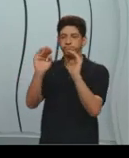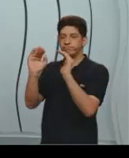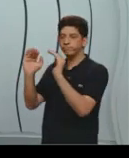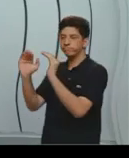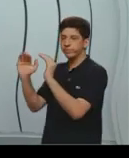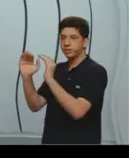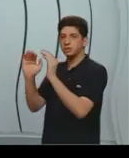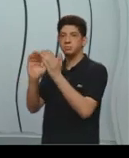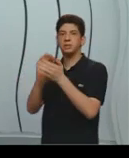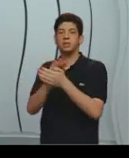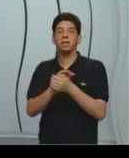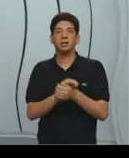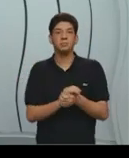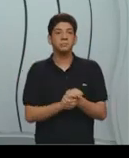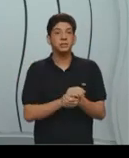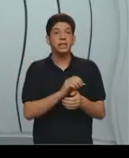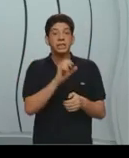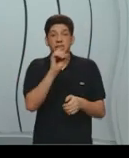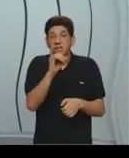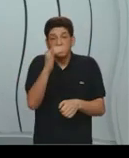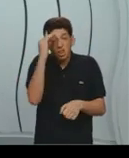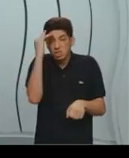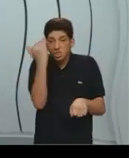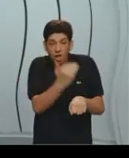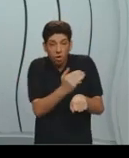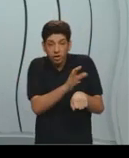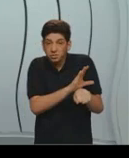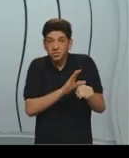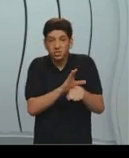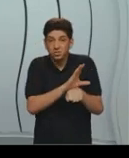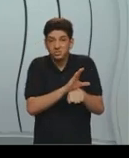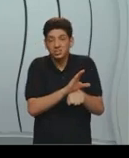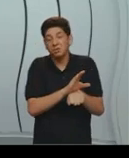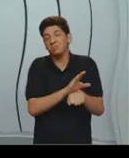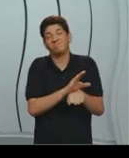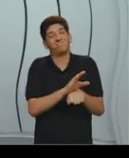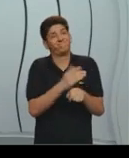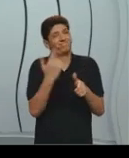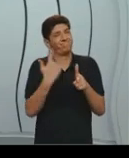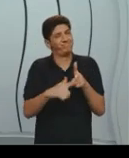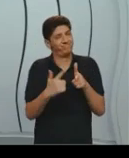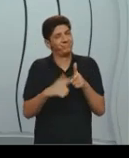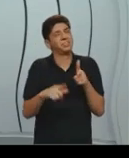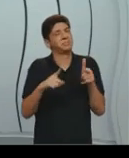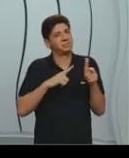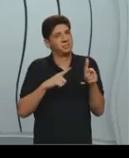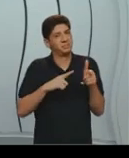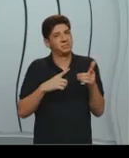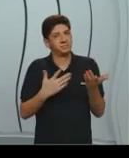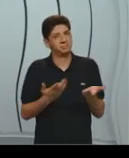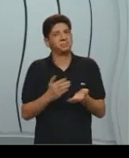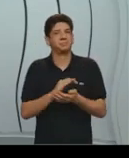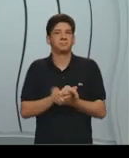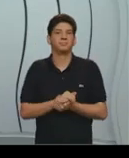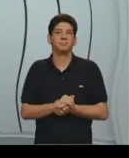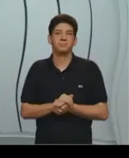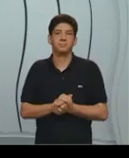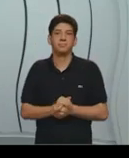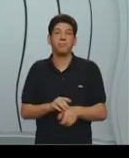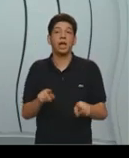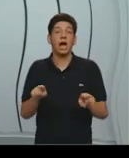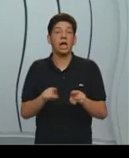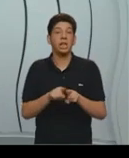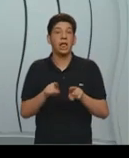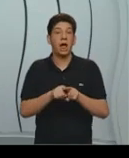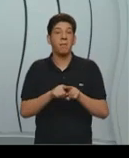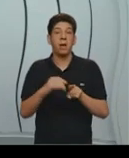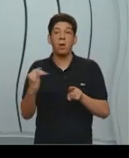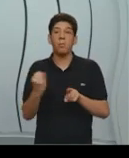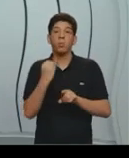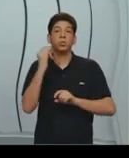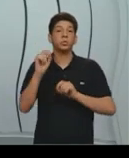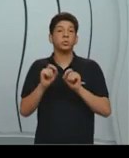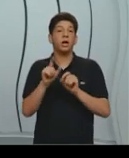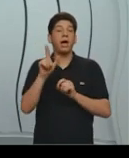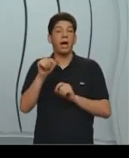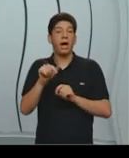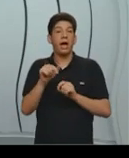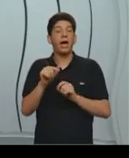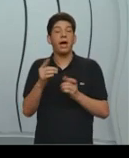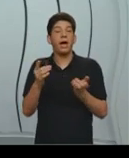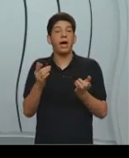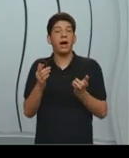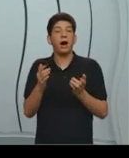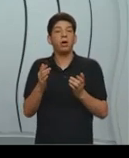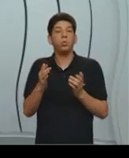democracia ferida, né? Outras características, né? É uma coisa que tem a ver com essa discussão que eu fiz agora, que está baseada na dignidade